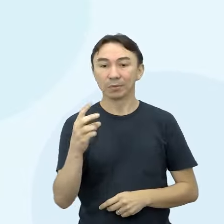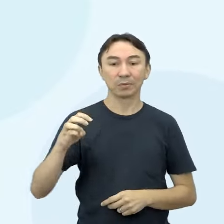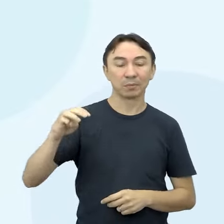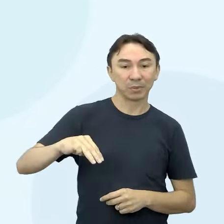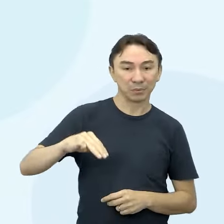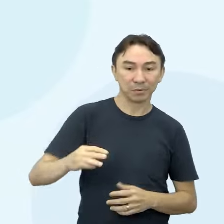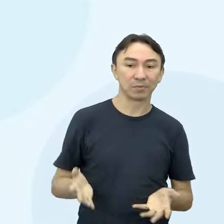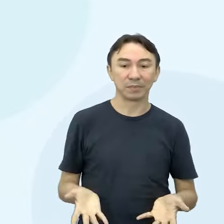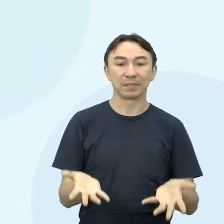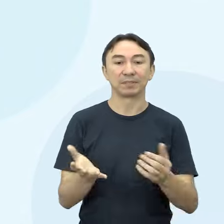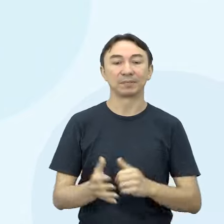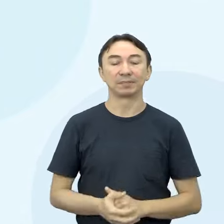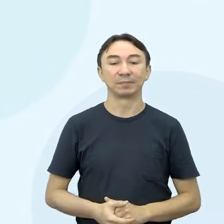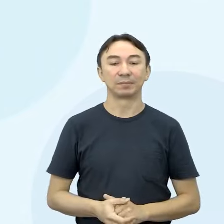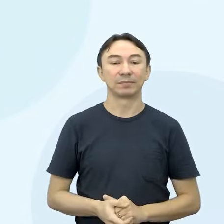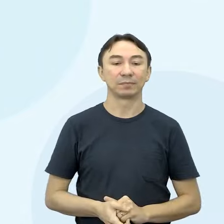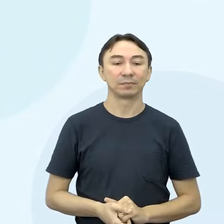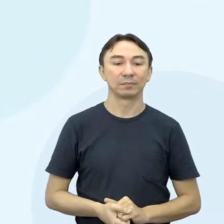para vocês.